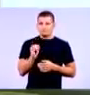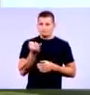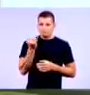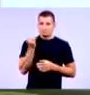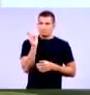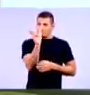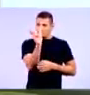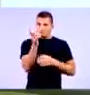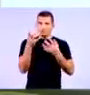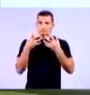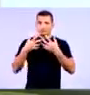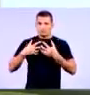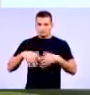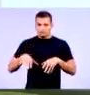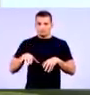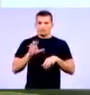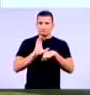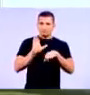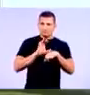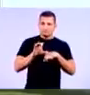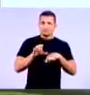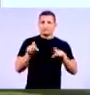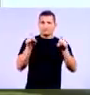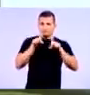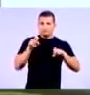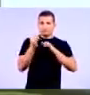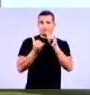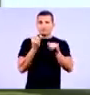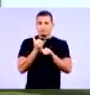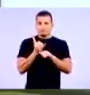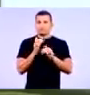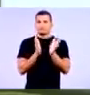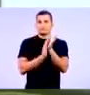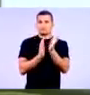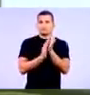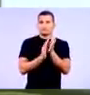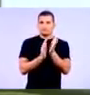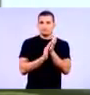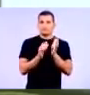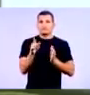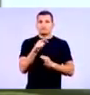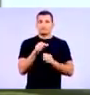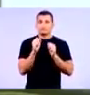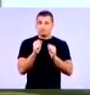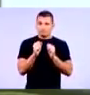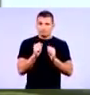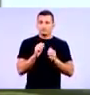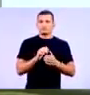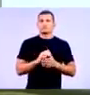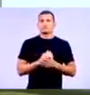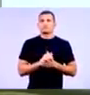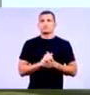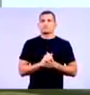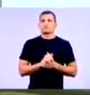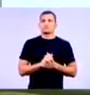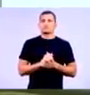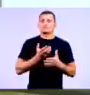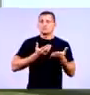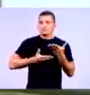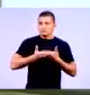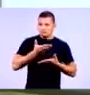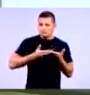e o curso de informática para a internet. Parabéns. Vocês podem, como nós comentamos, durante a